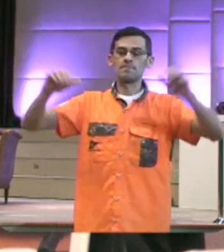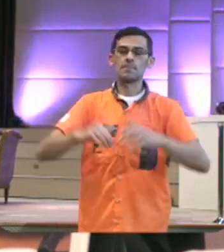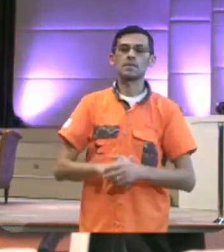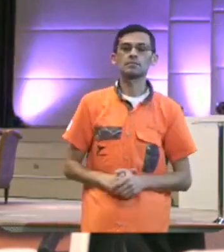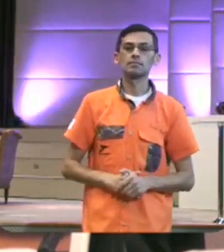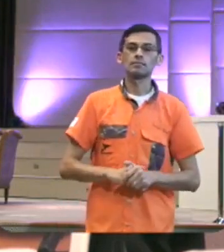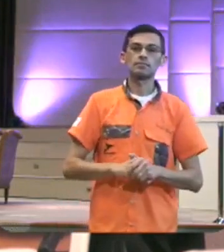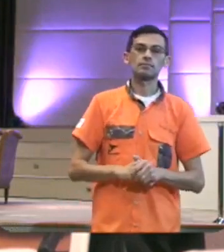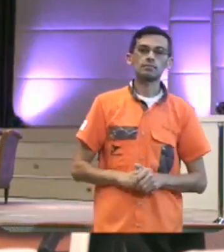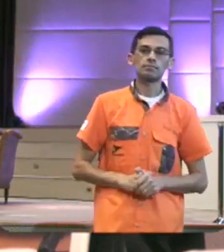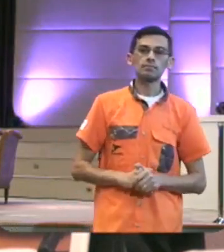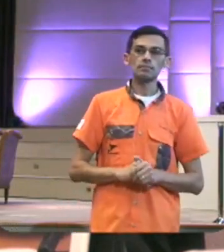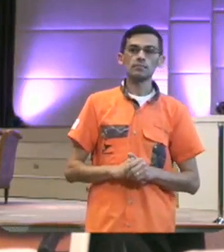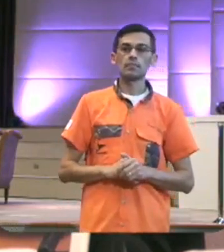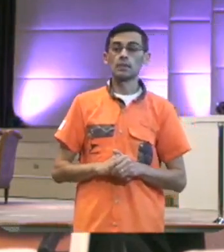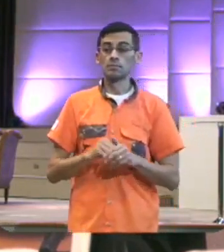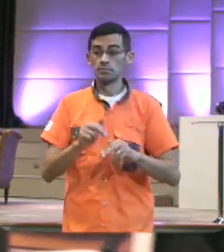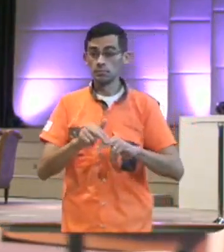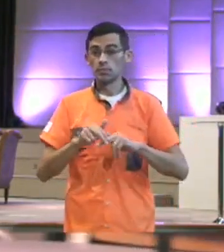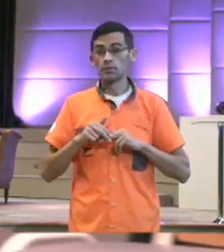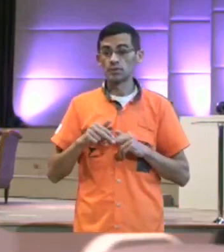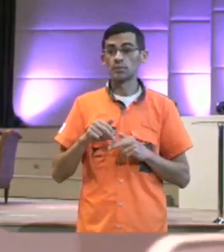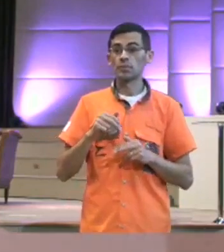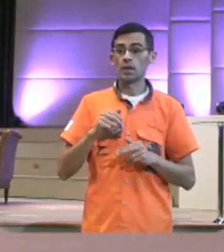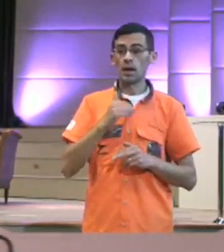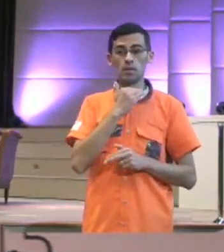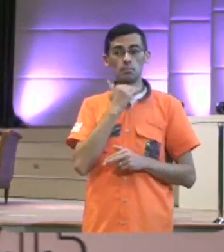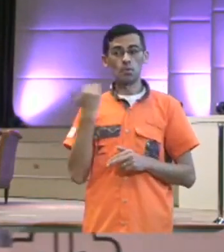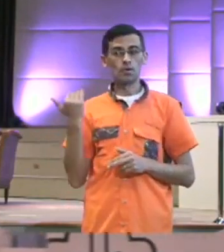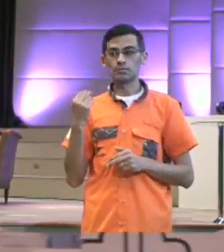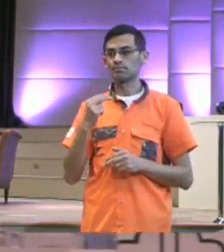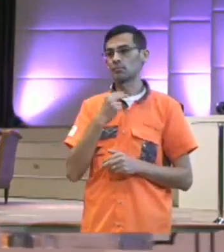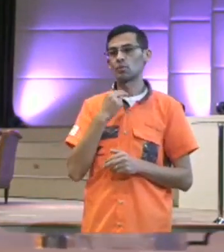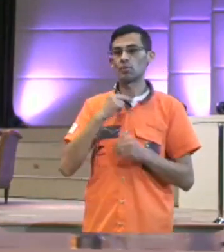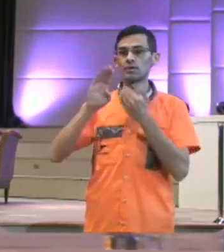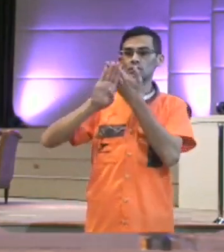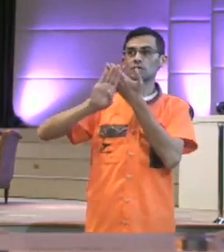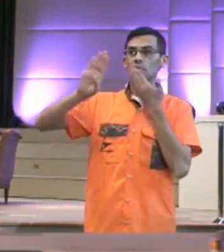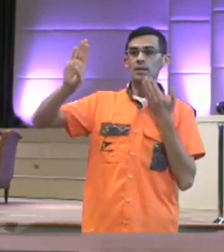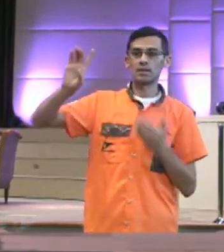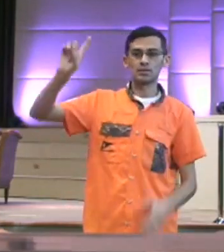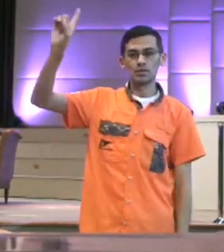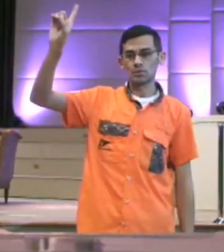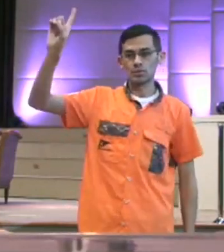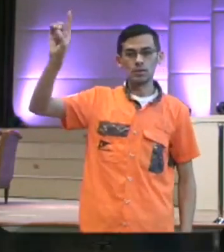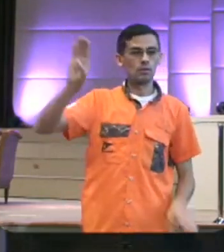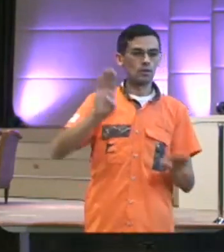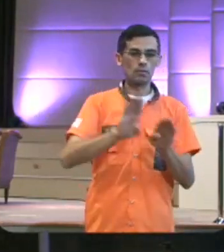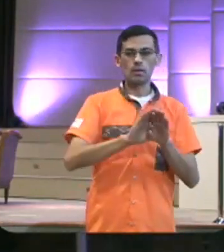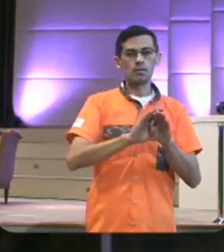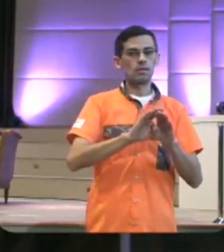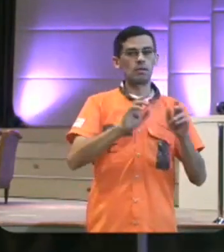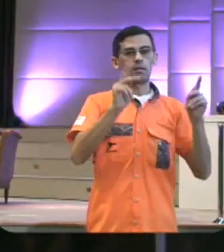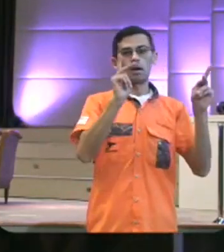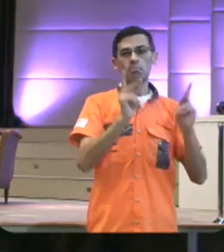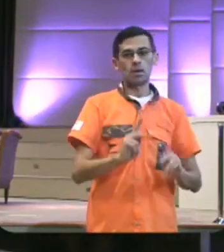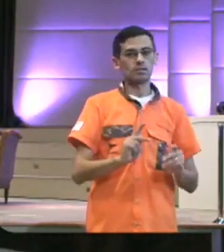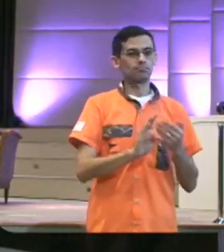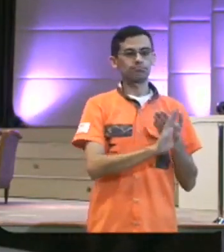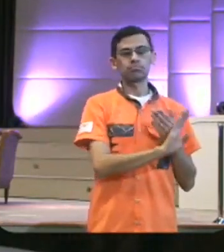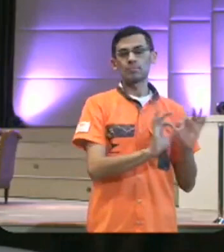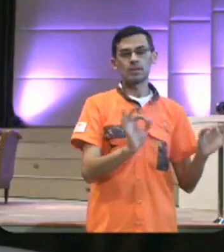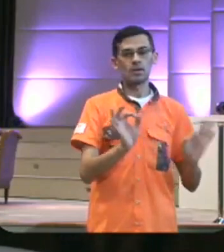eterna. Por isso, nem a morte pode tirar a nossa paz. E se